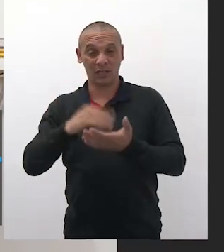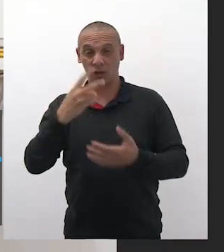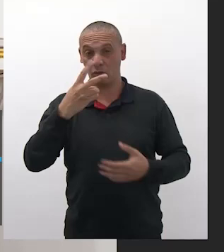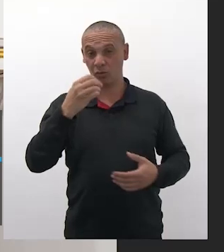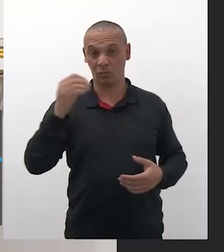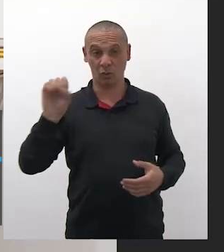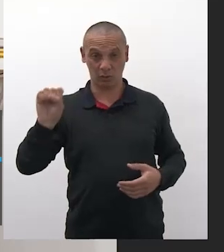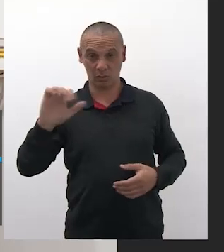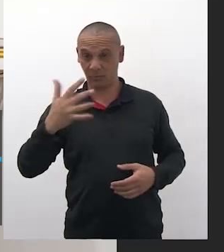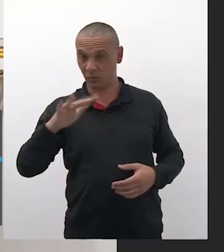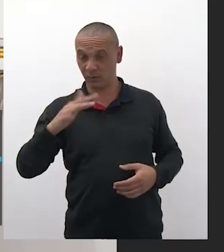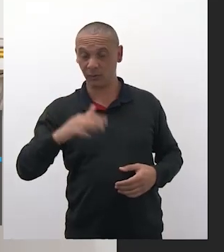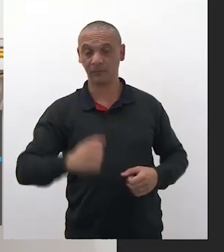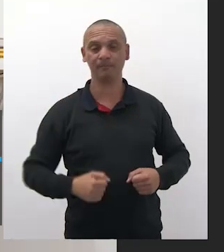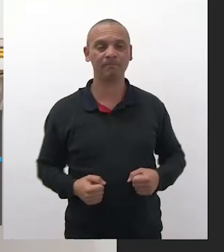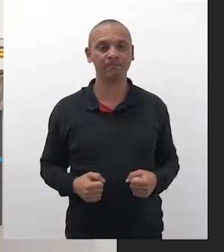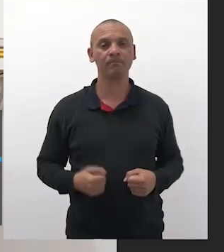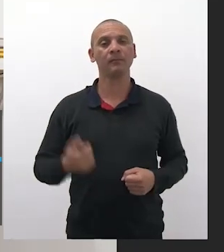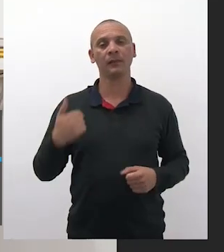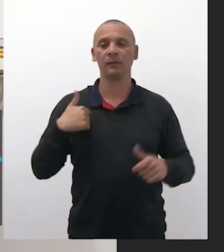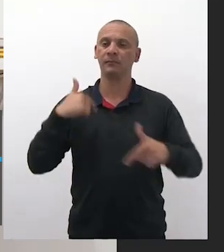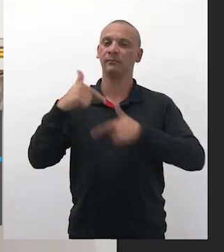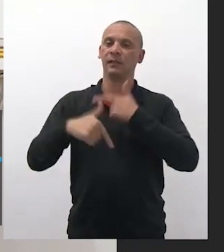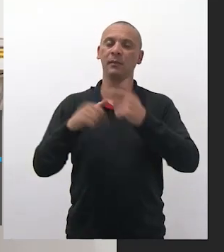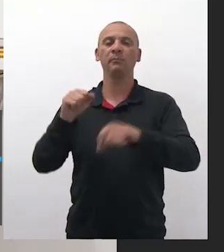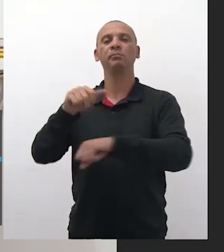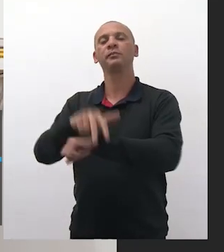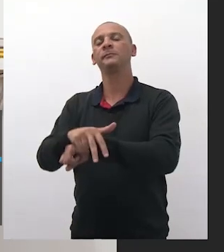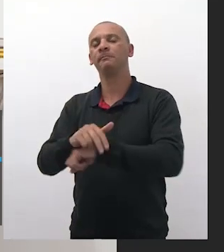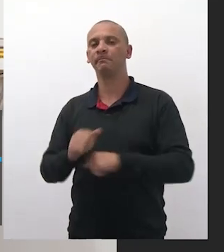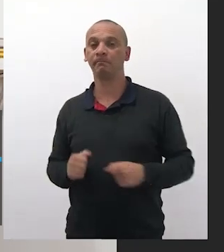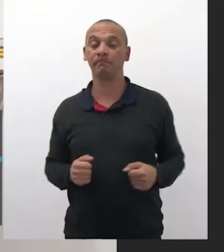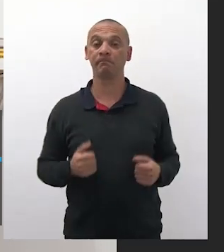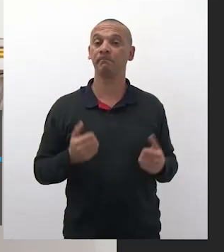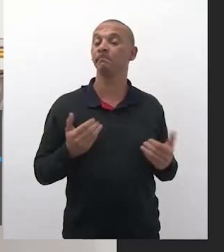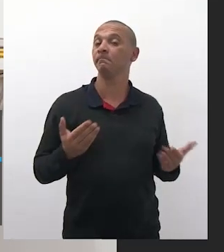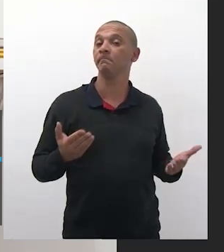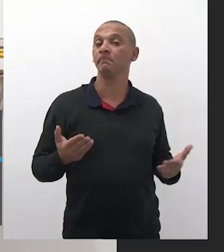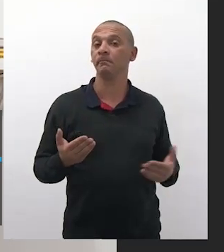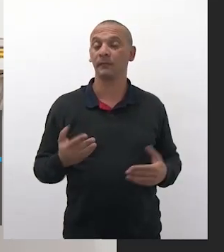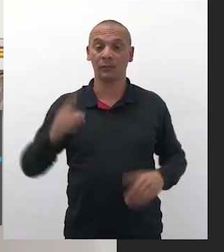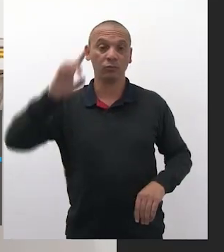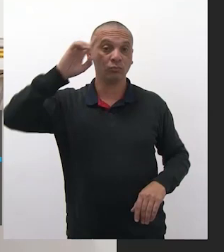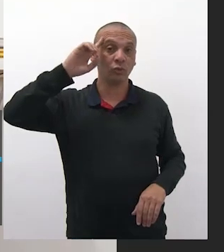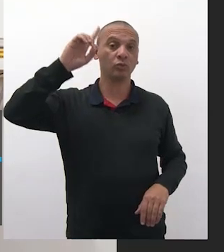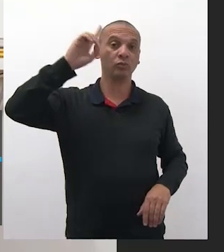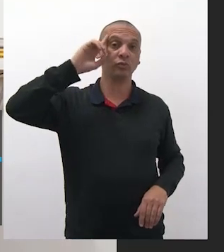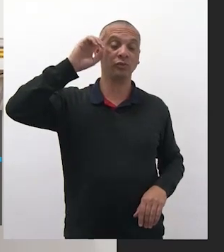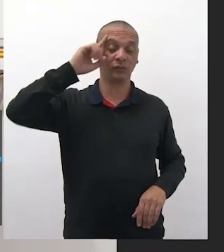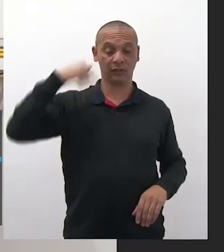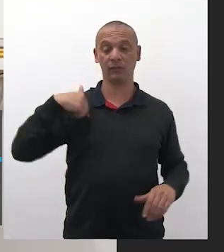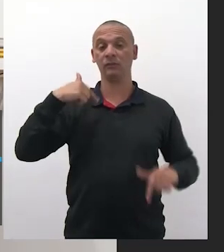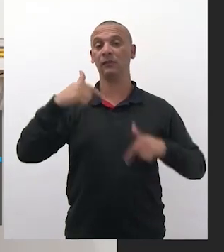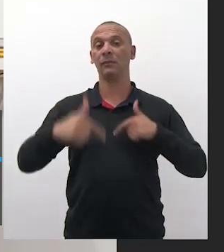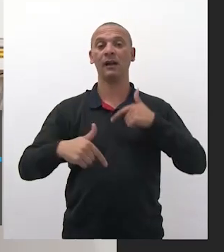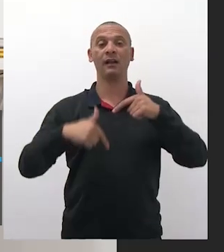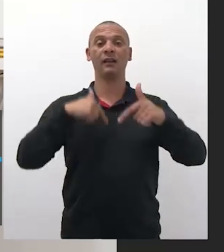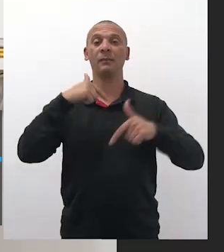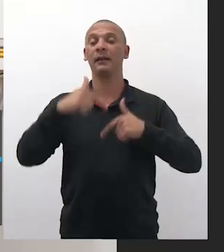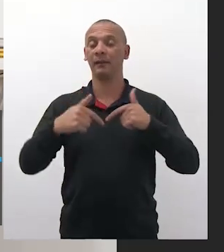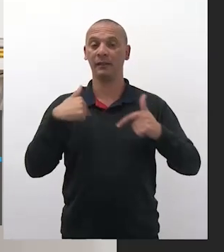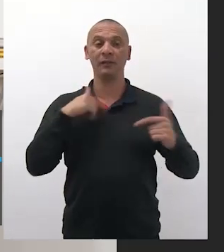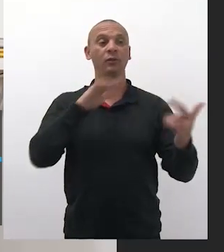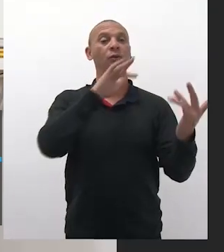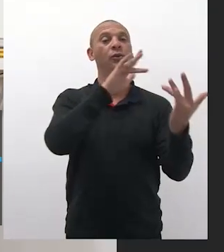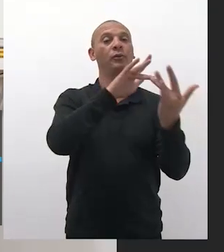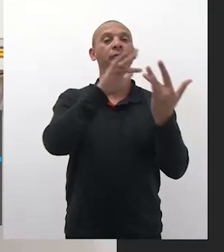2008. E fui trabalhar. E assim, cada dia que passava, eu tinha meu